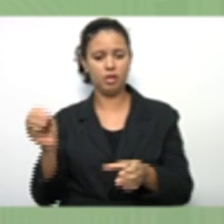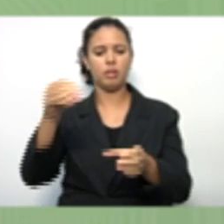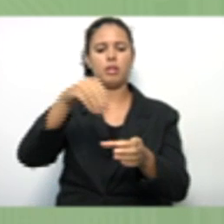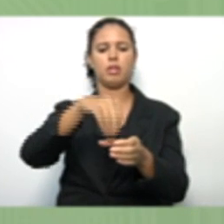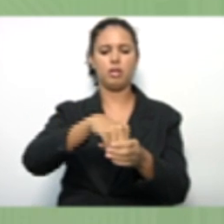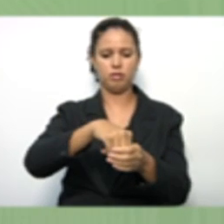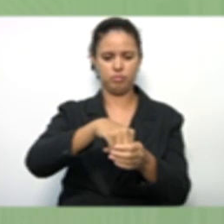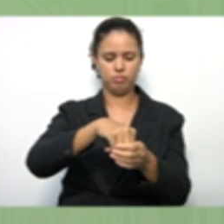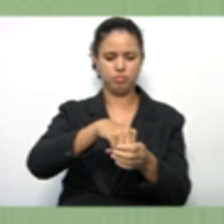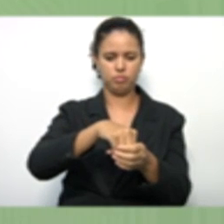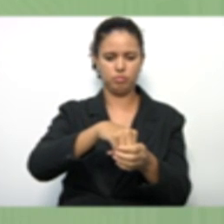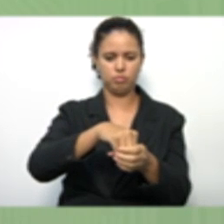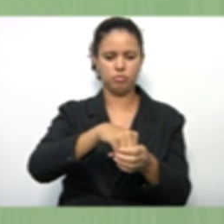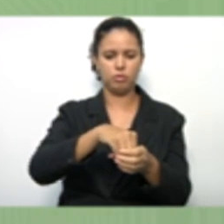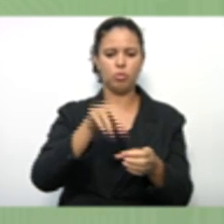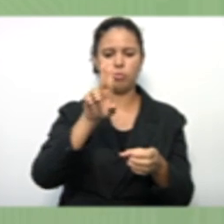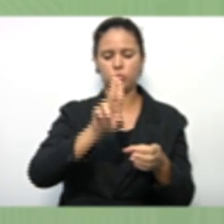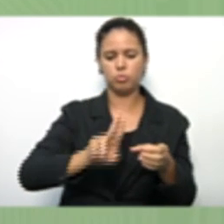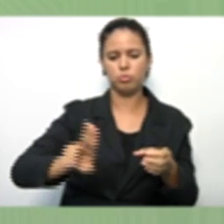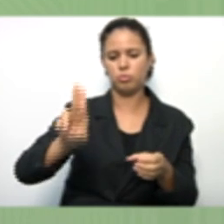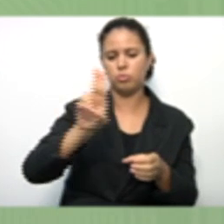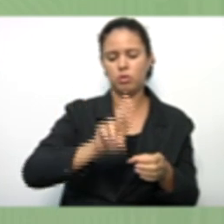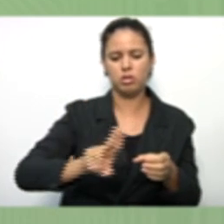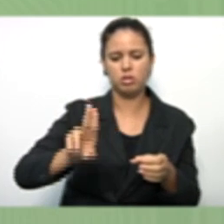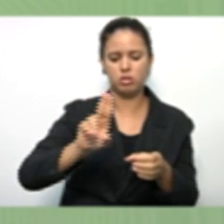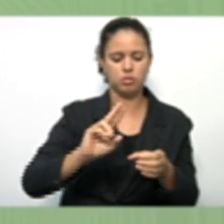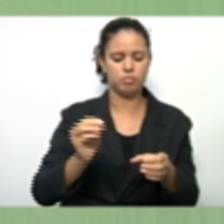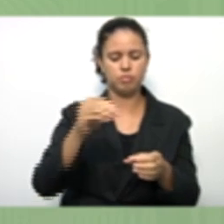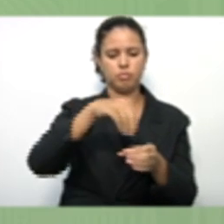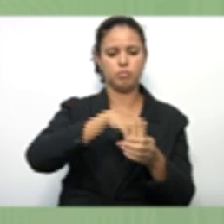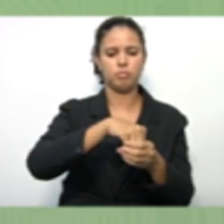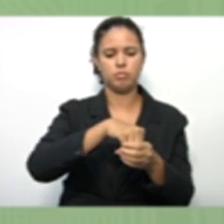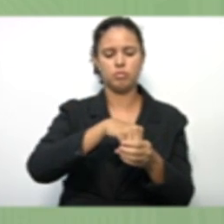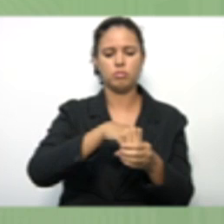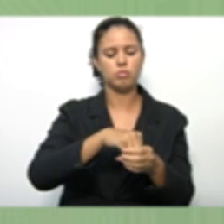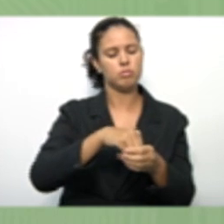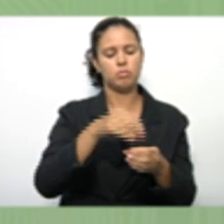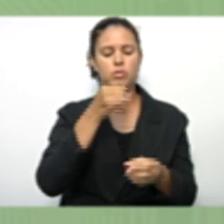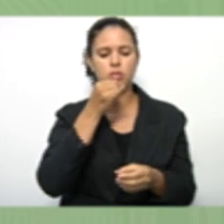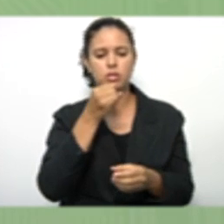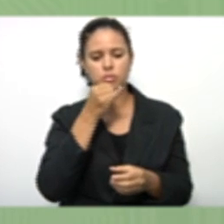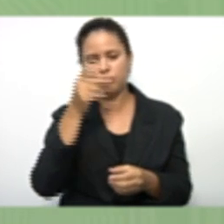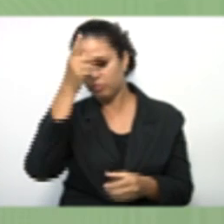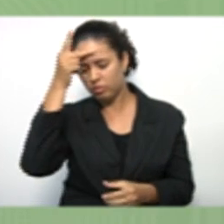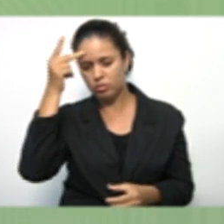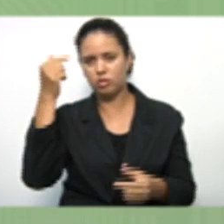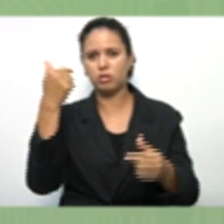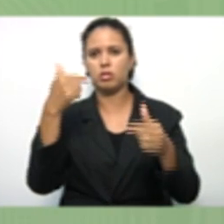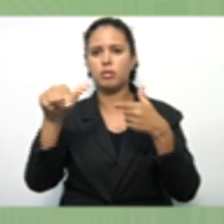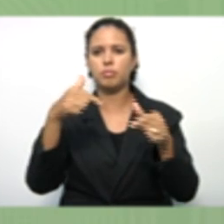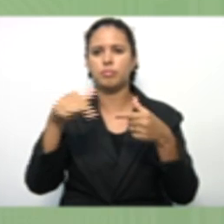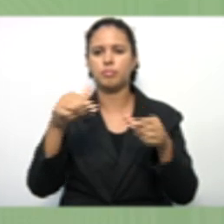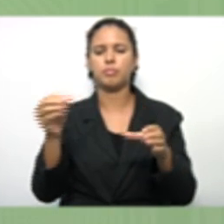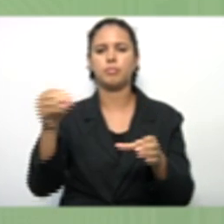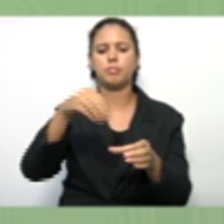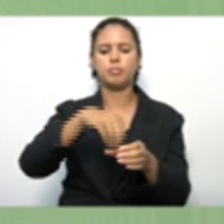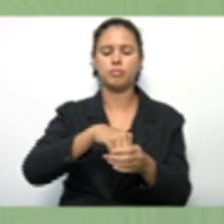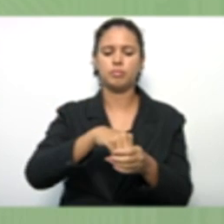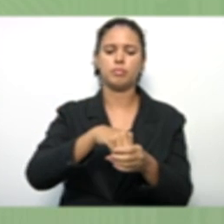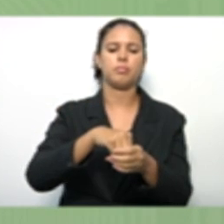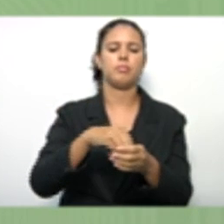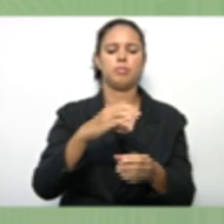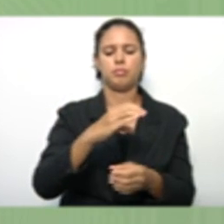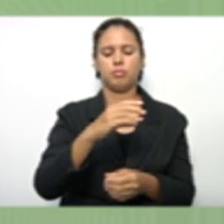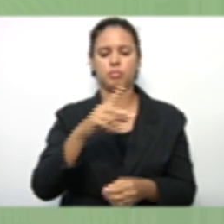Os usuários internos são aquelas pessoas que trabalham na cooperativa, os funcionários, né? Nós também temos